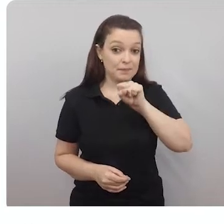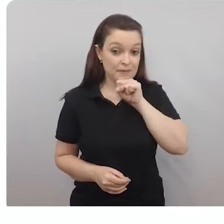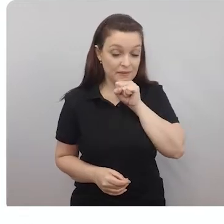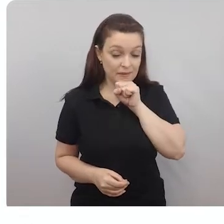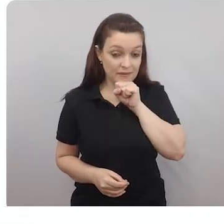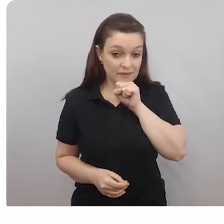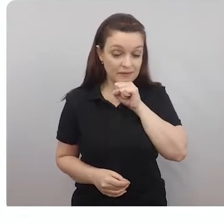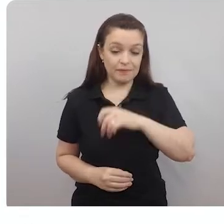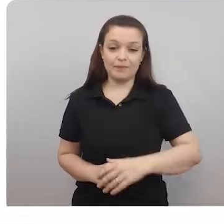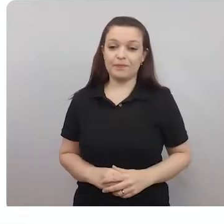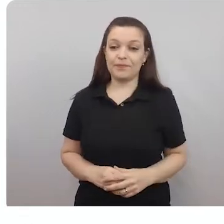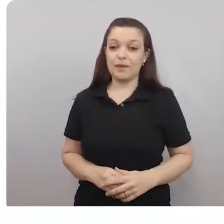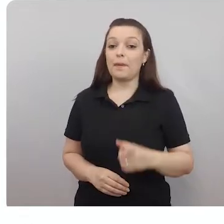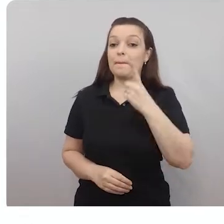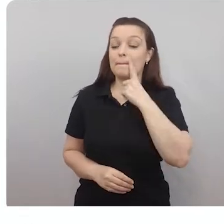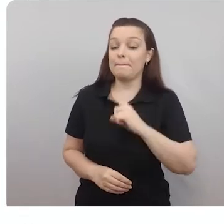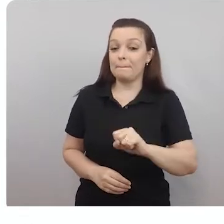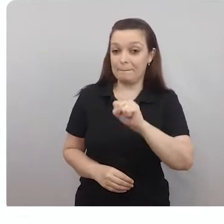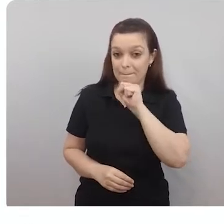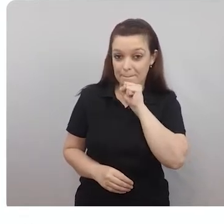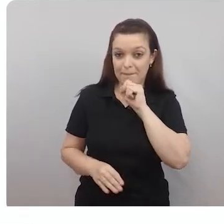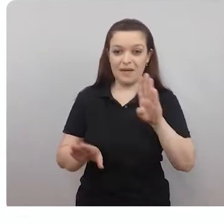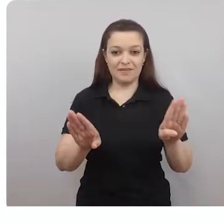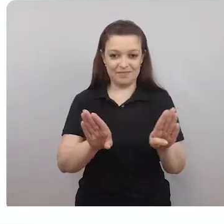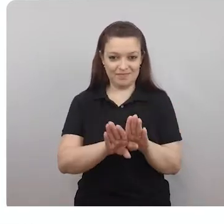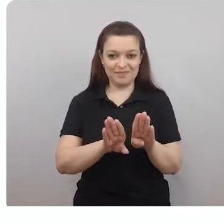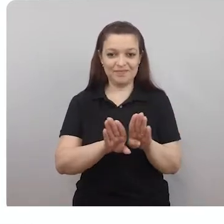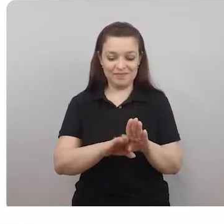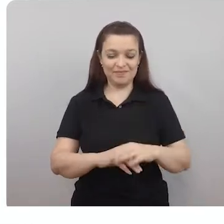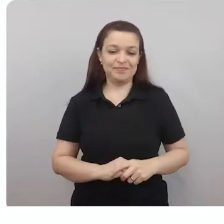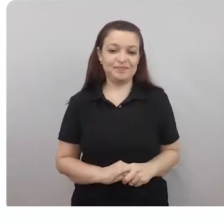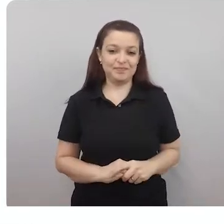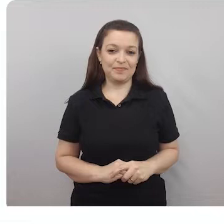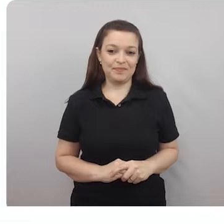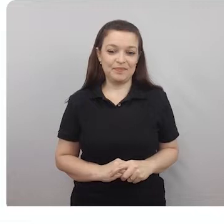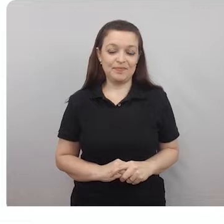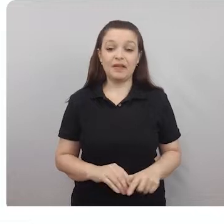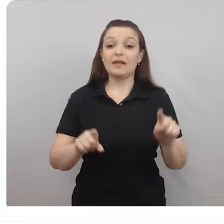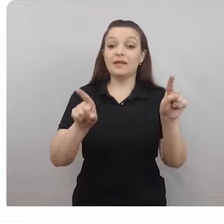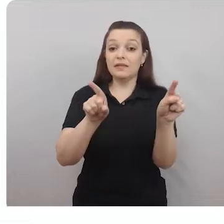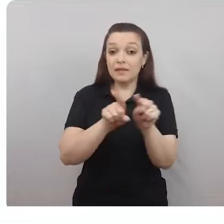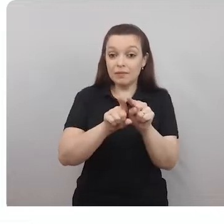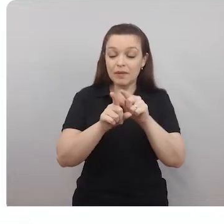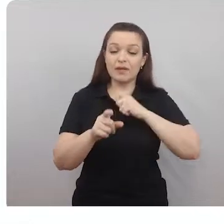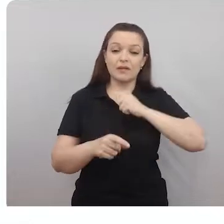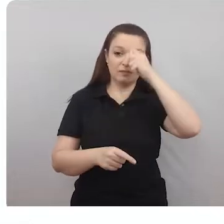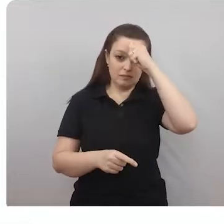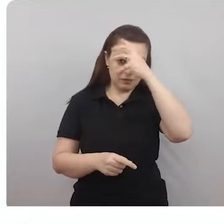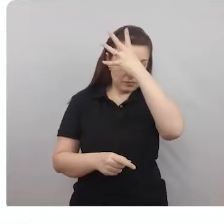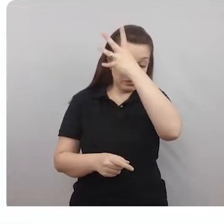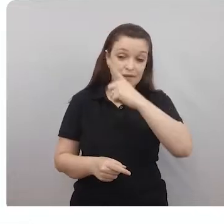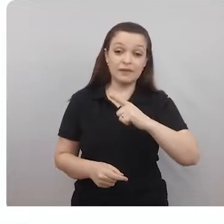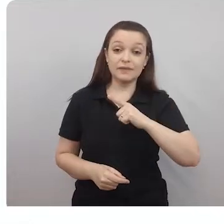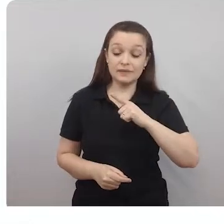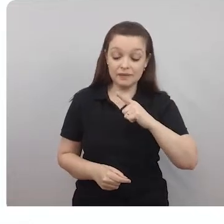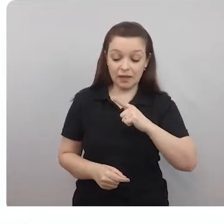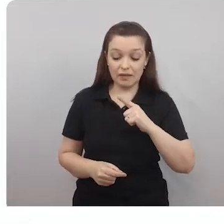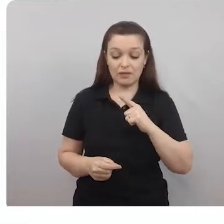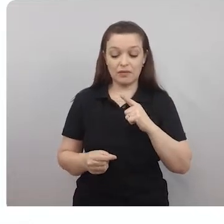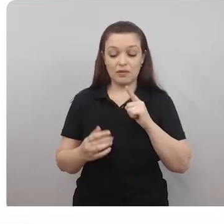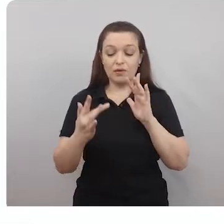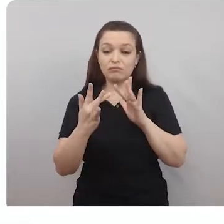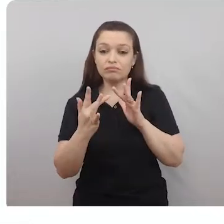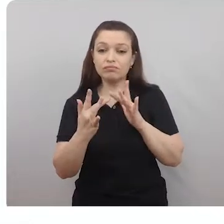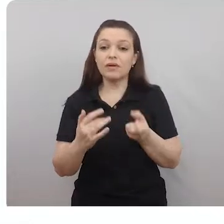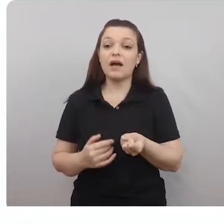sua mãe, pelo seu pai. E o Armandinho também,